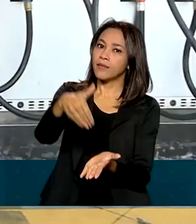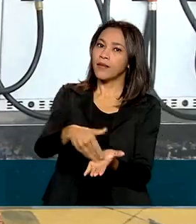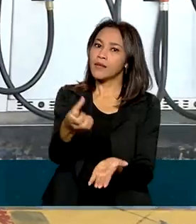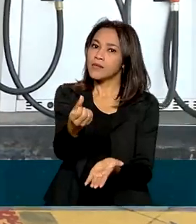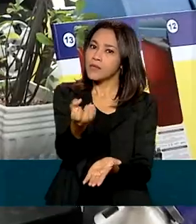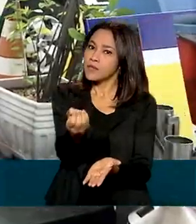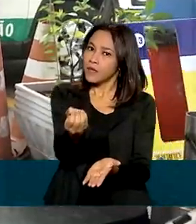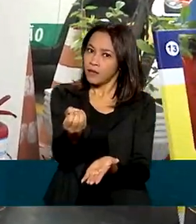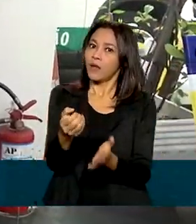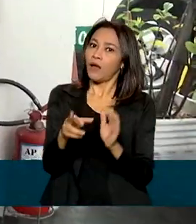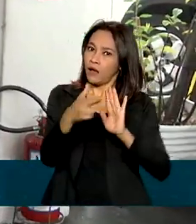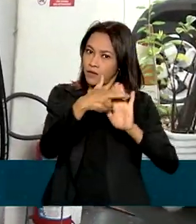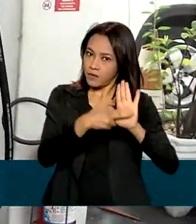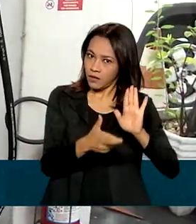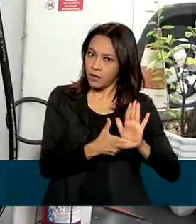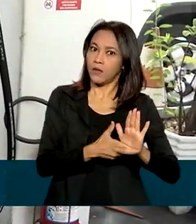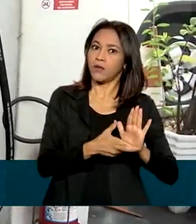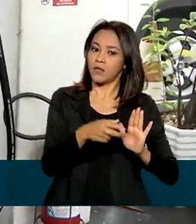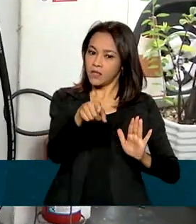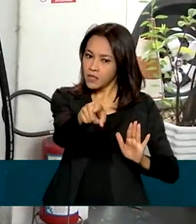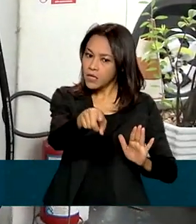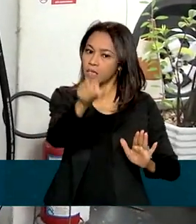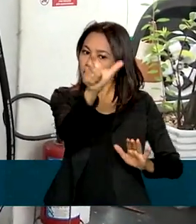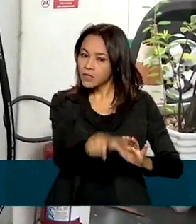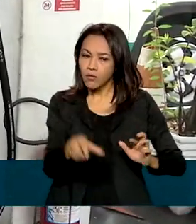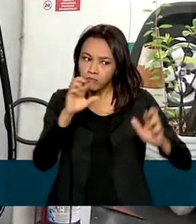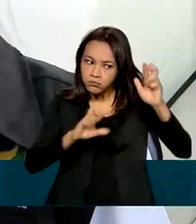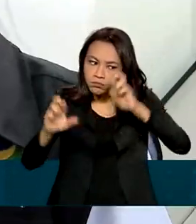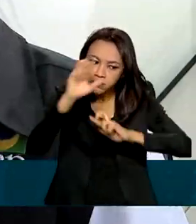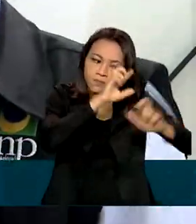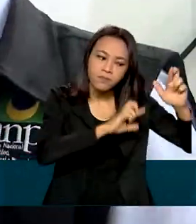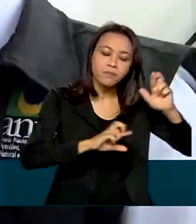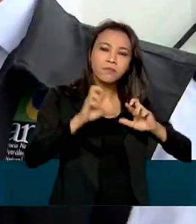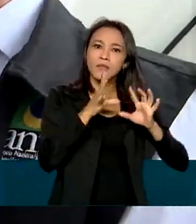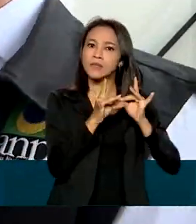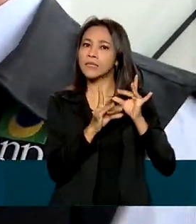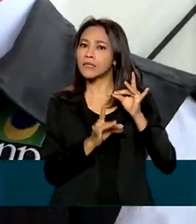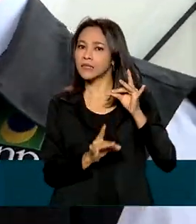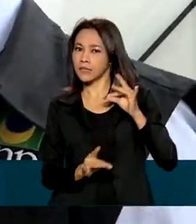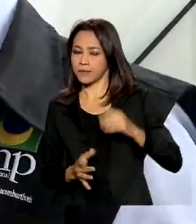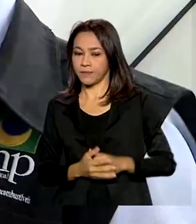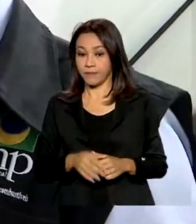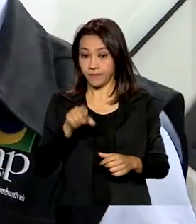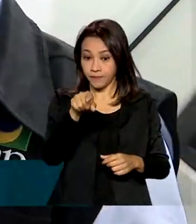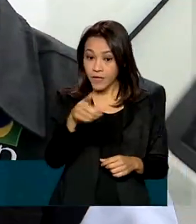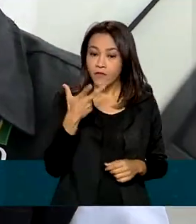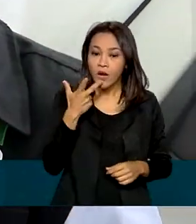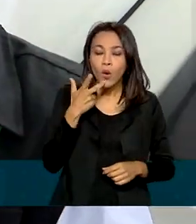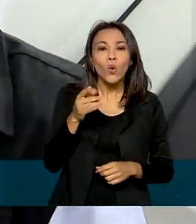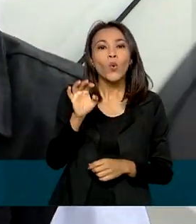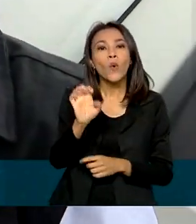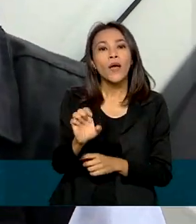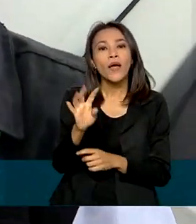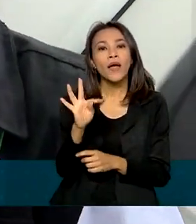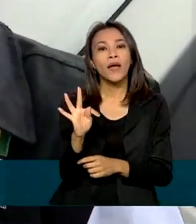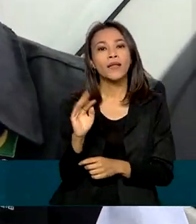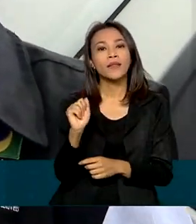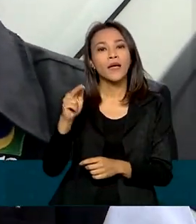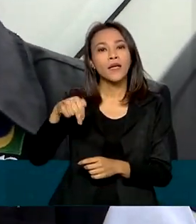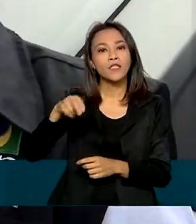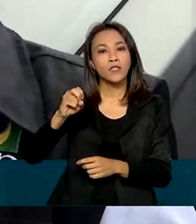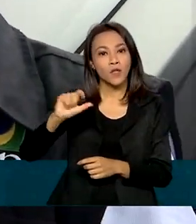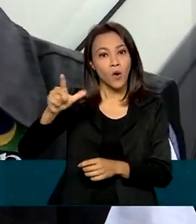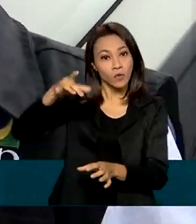60 ml e os fiscais estão atentos a mais detalhes estamos verificando teor de etanol anidro na gasolina